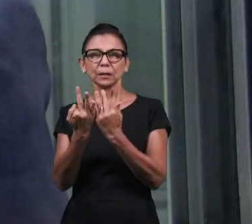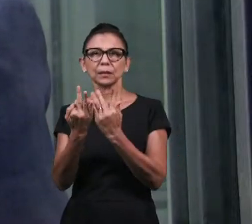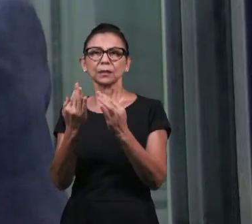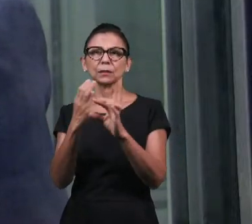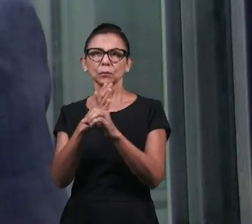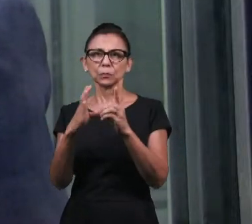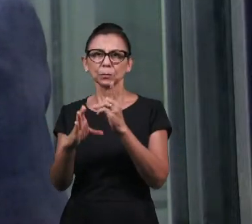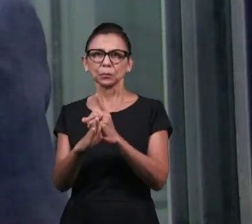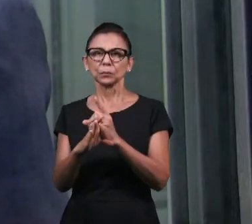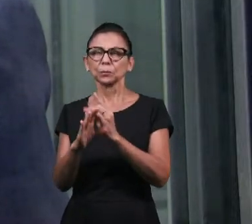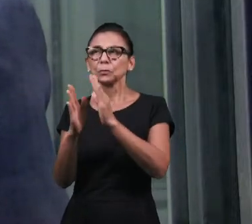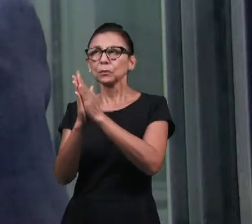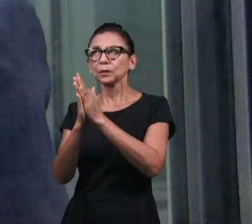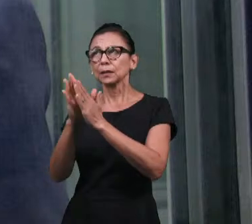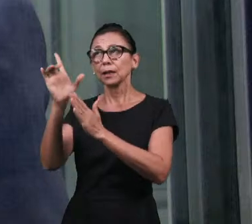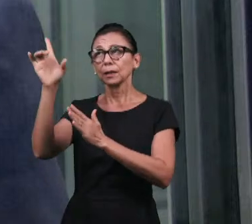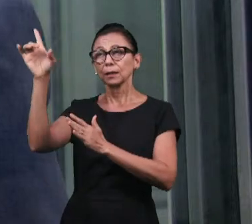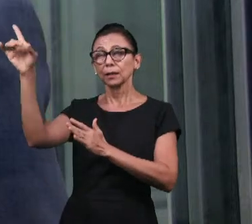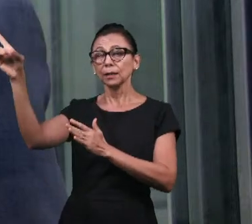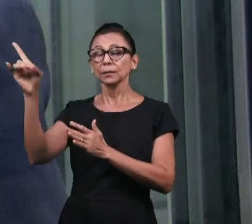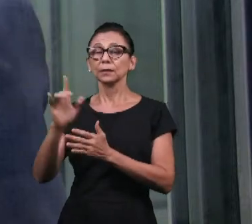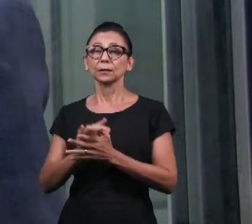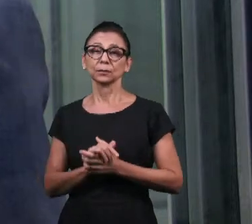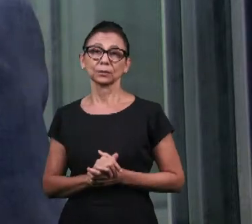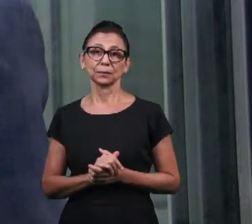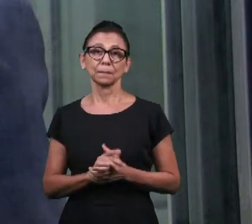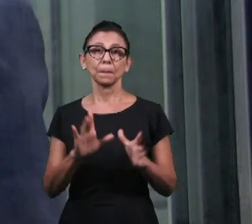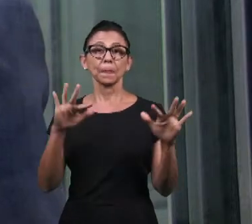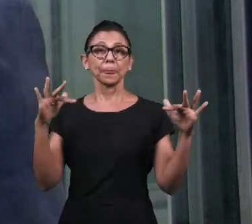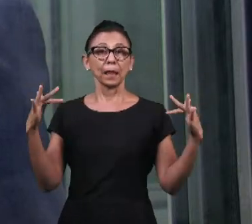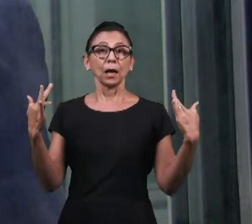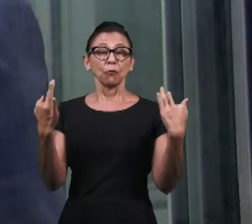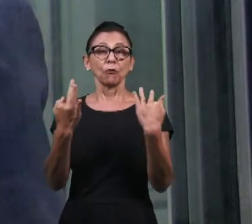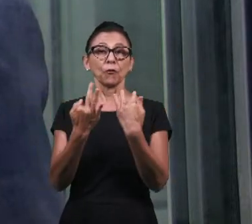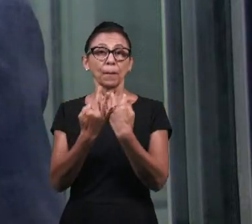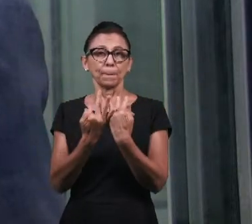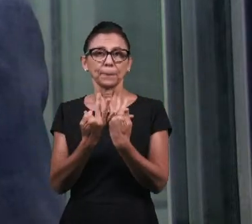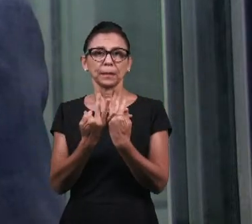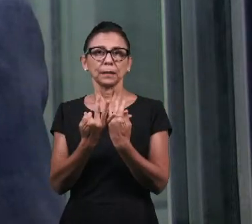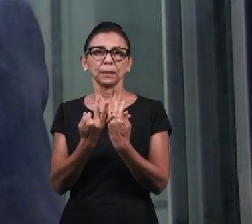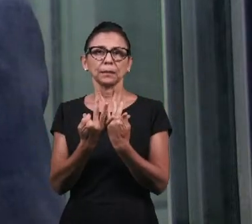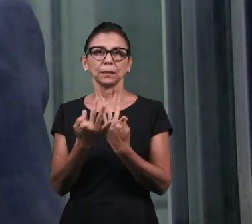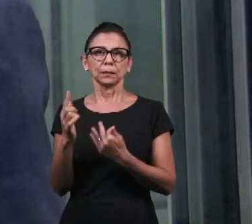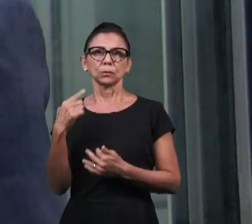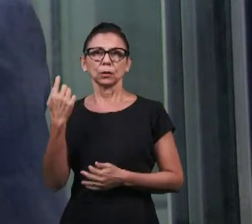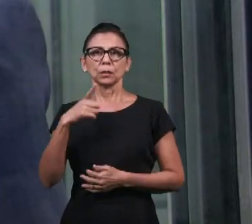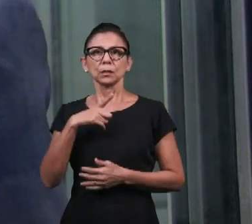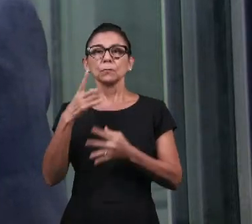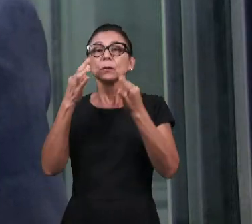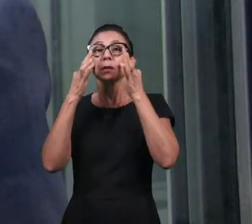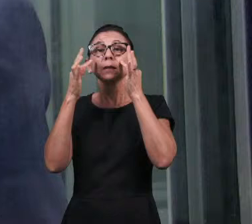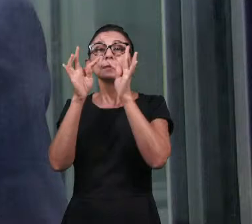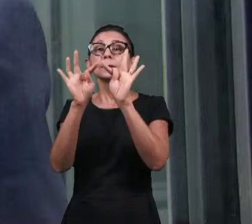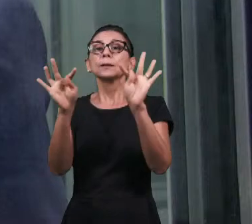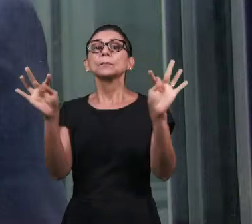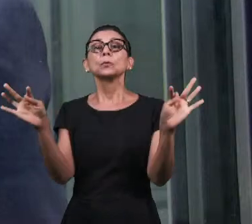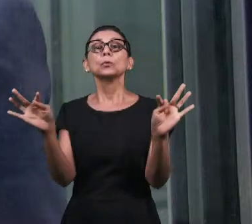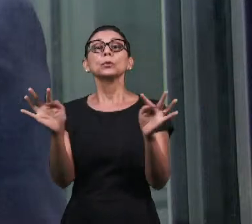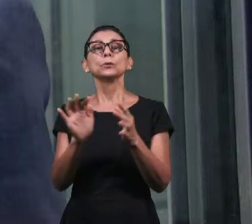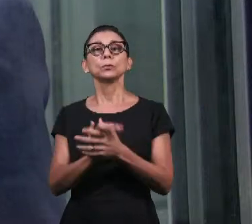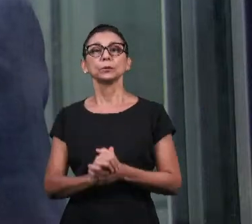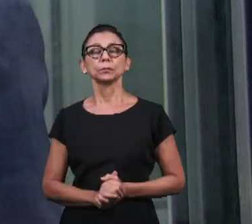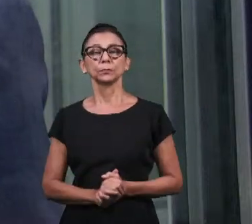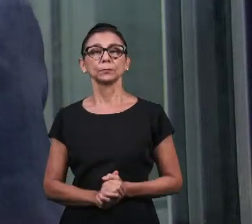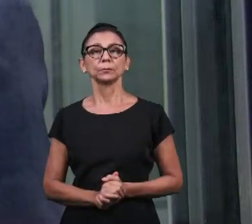da nossa família o testemunho de uma igreja que tem vida para dentro dela. Nós não vivemos somente